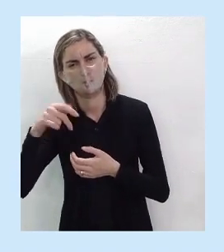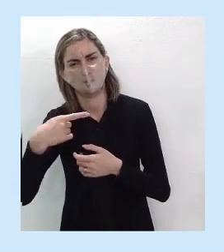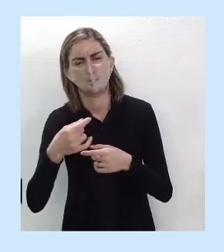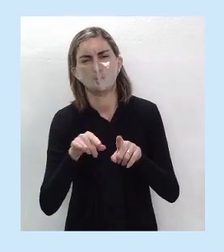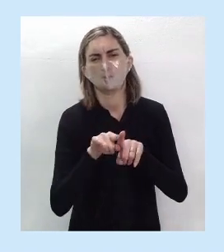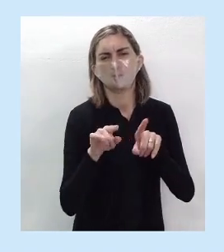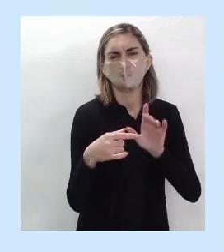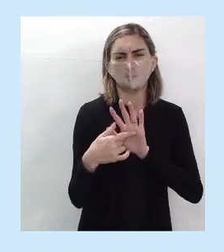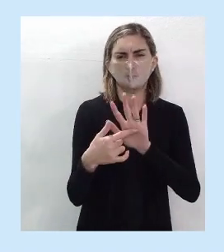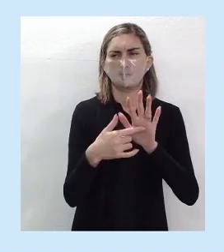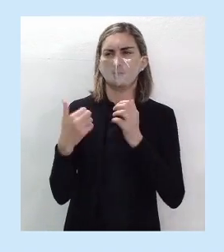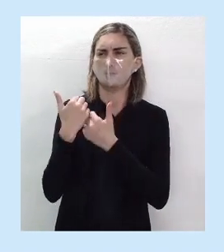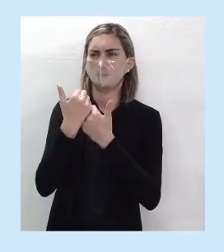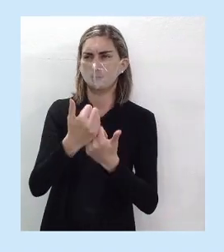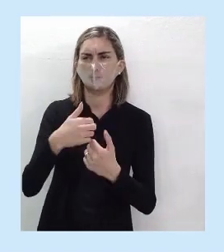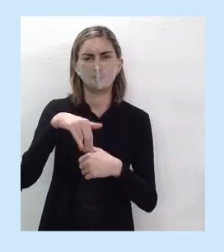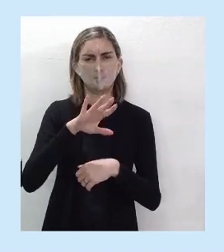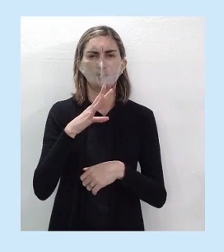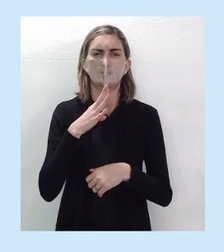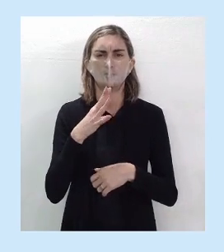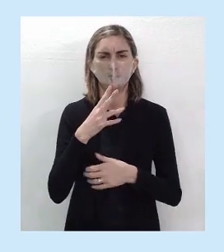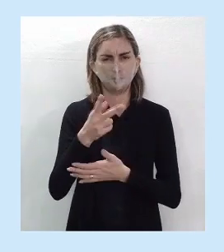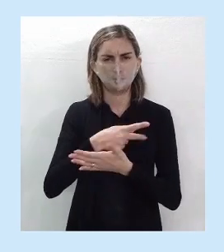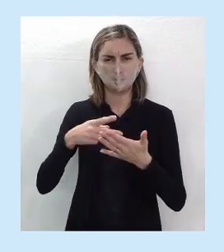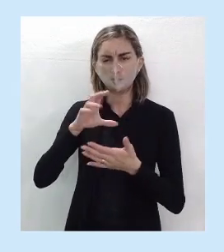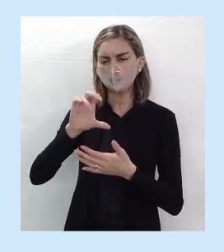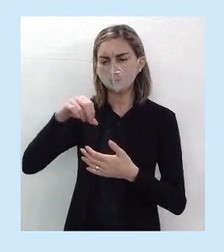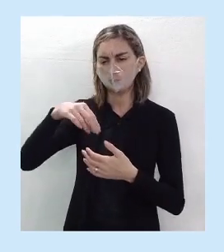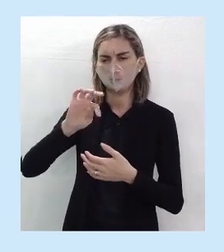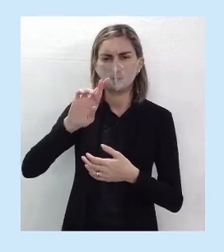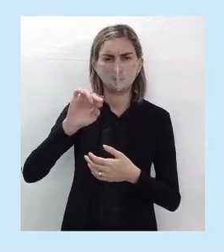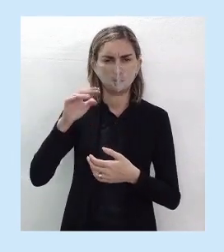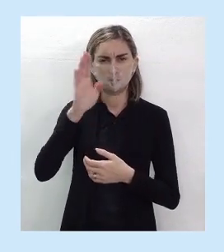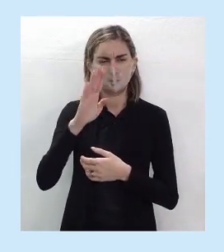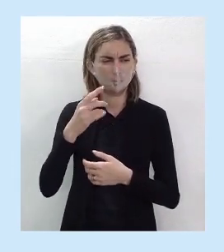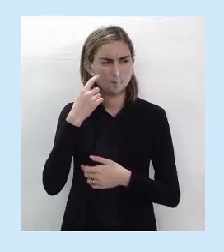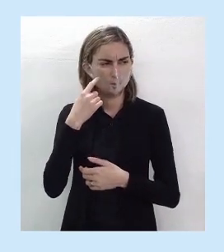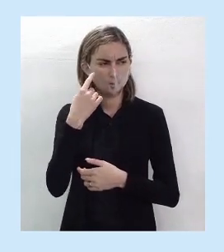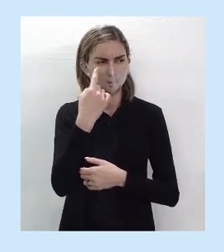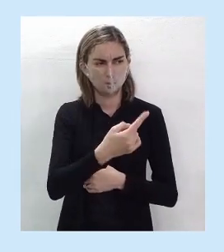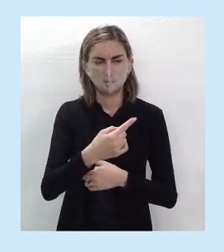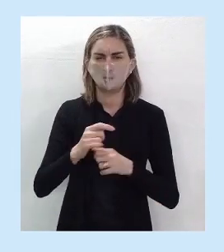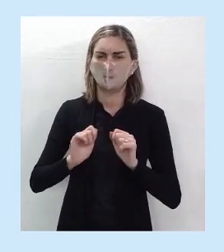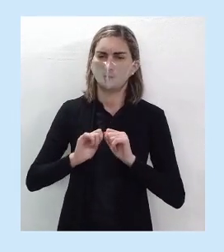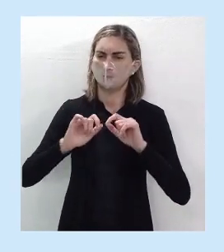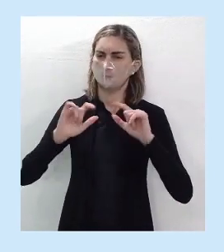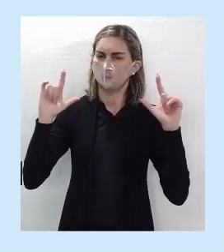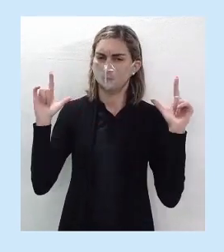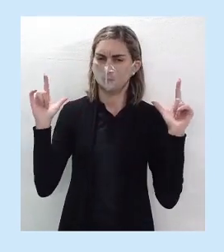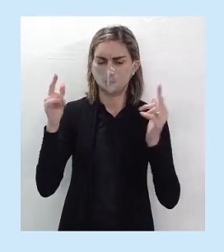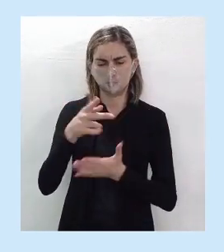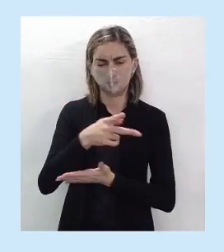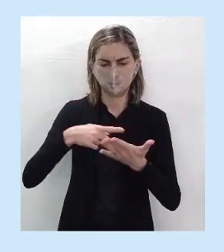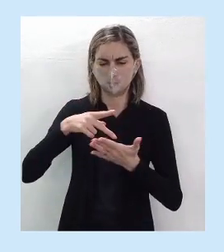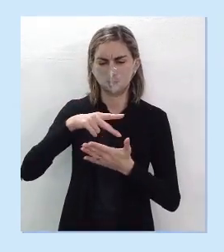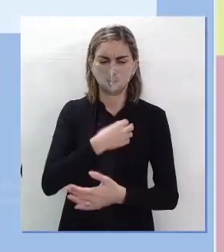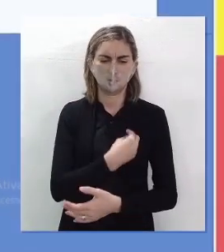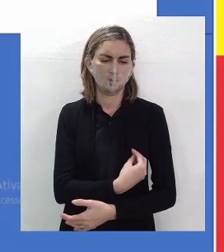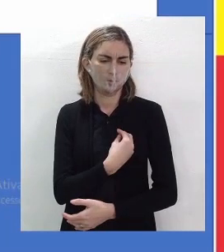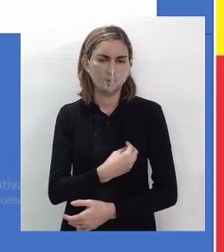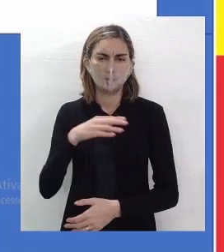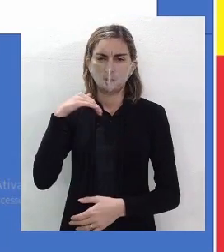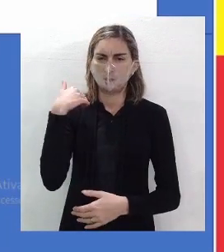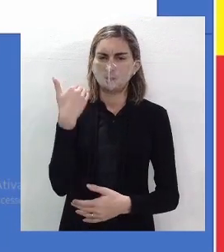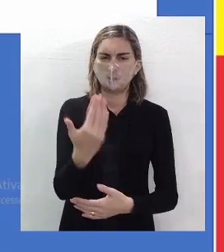dos representantes mais conhecidos da poesia concreta no Brasil. Dá uma olhada aí no poema Vida